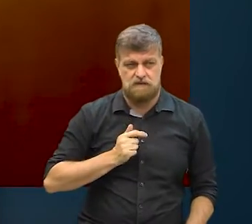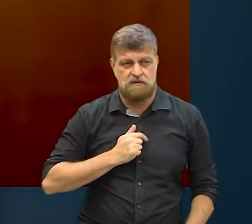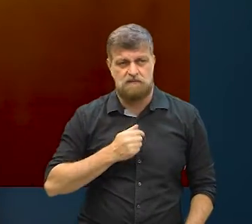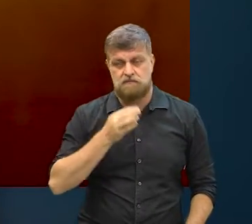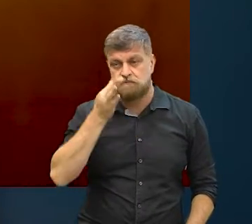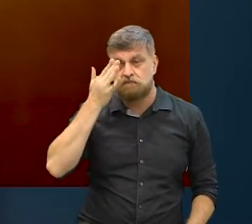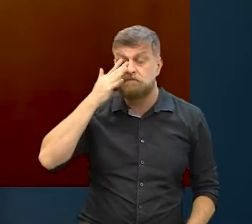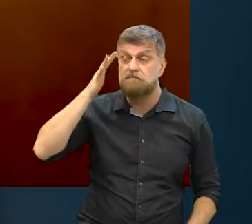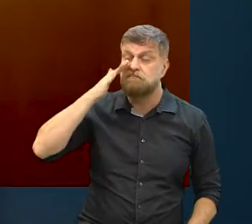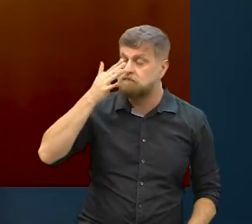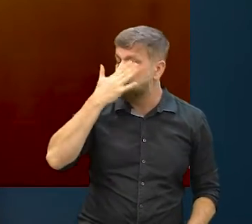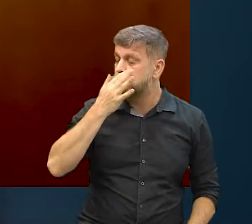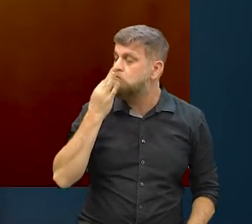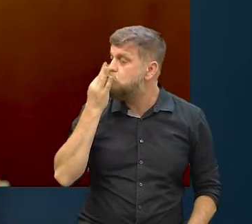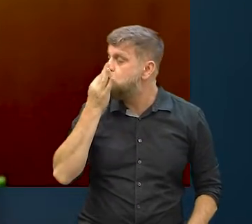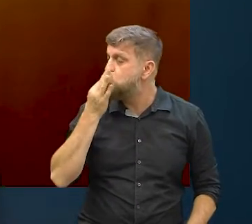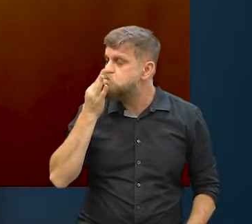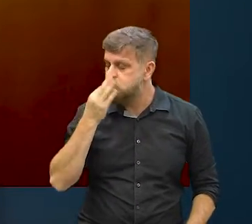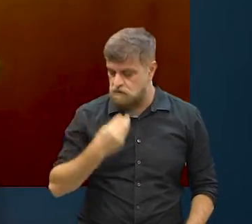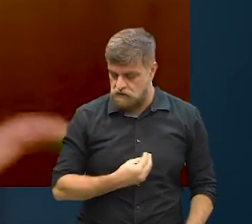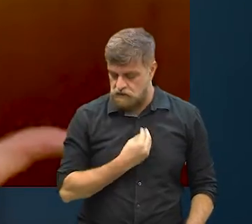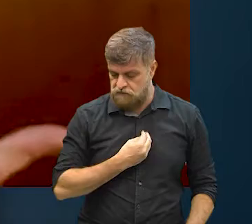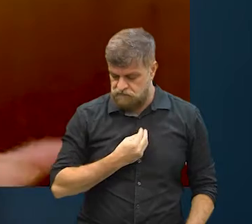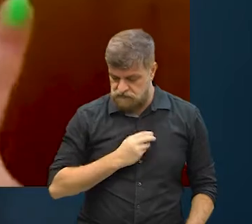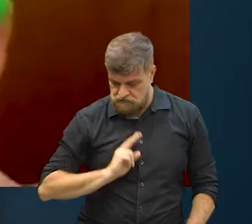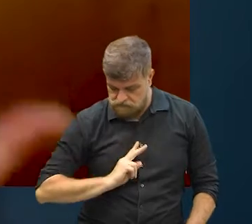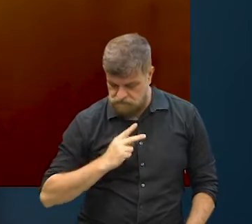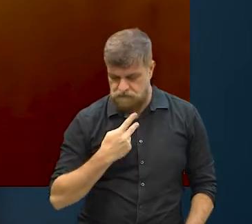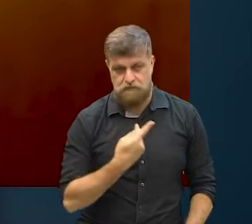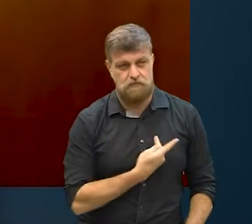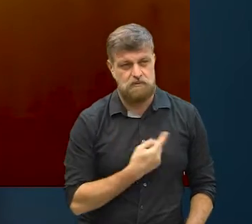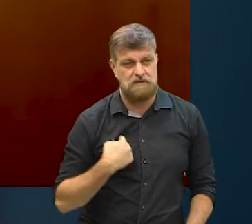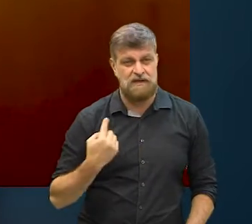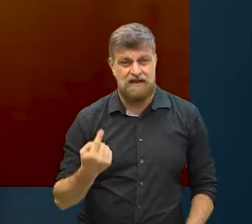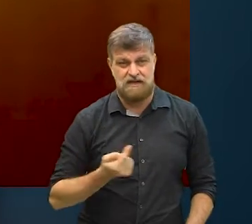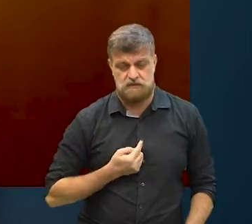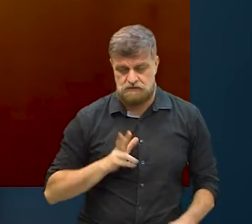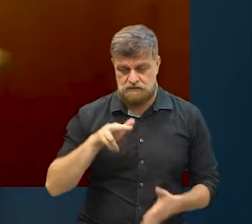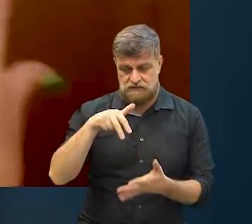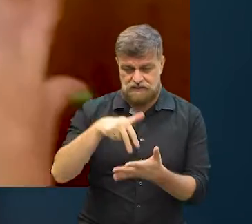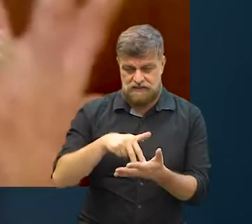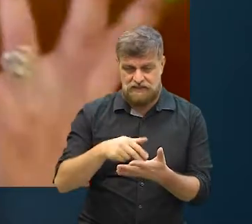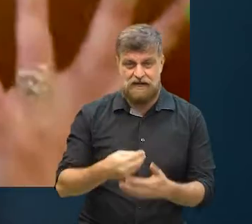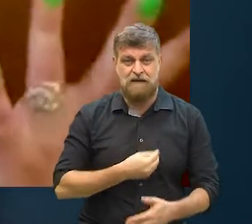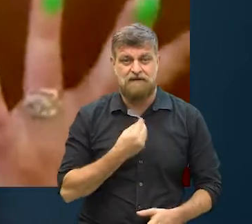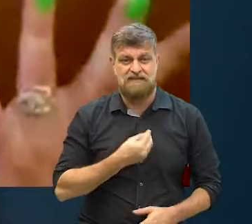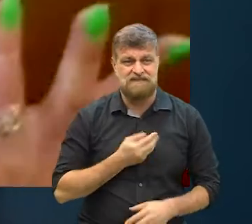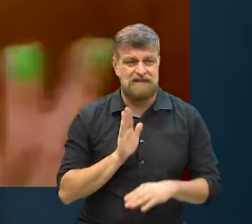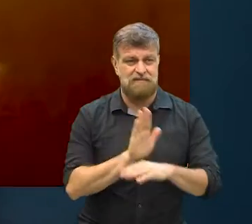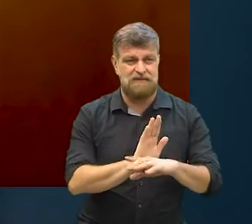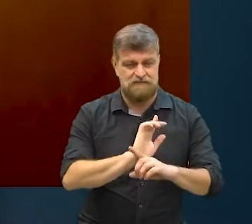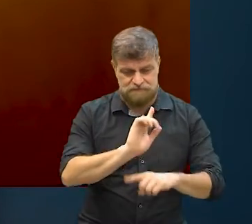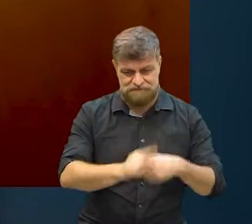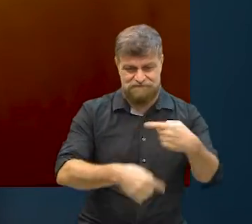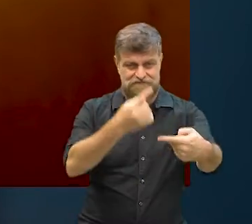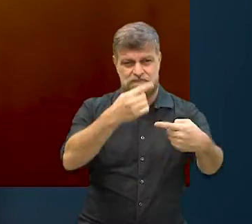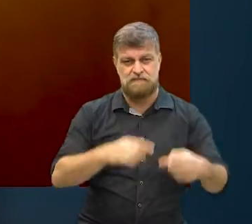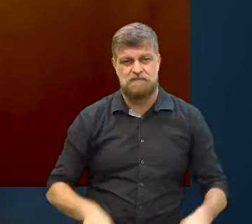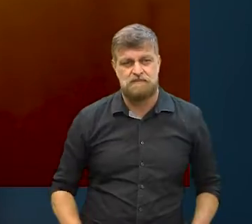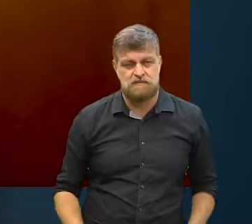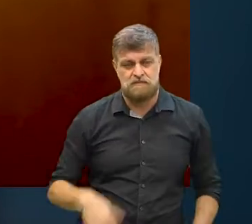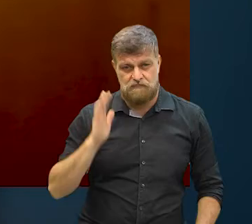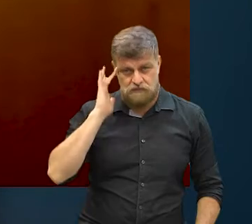A estética é uma coisa que muda a vida das pessoas, né? Eu falo que a gente está aqui para mudar a vida das pessoas.